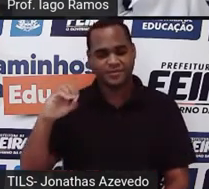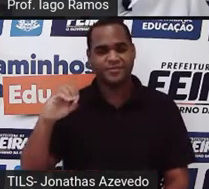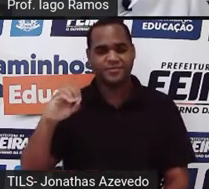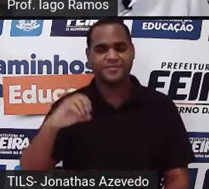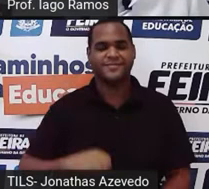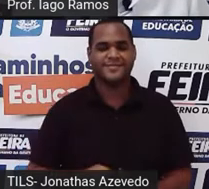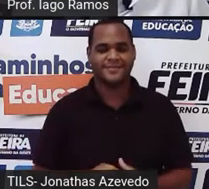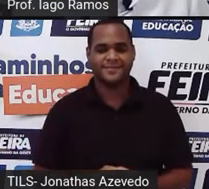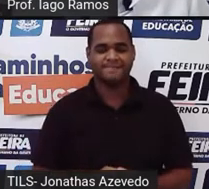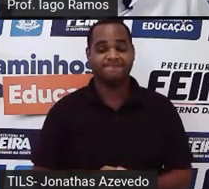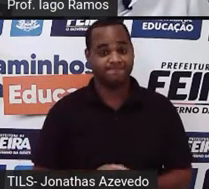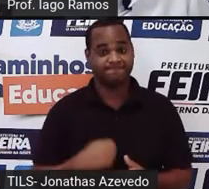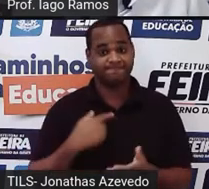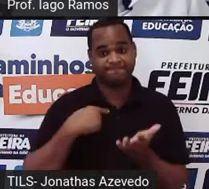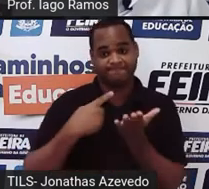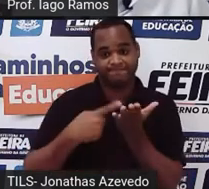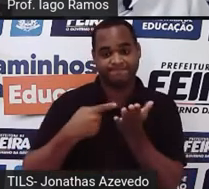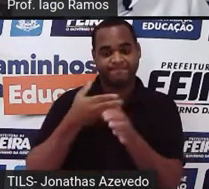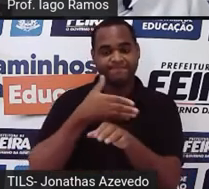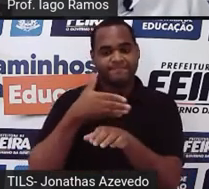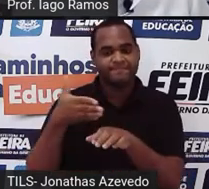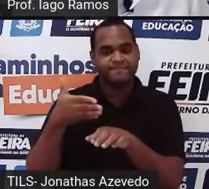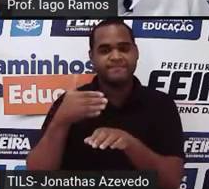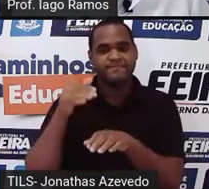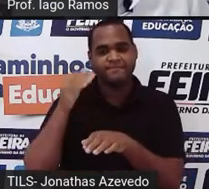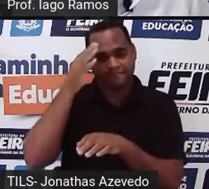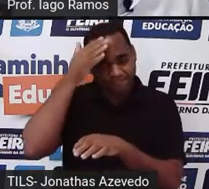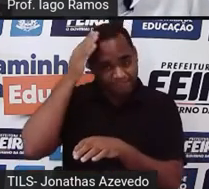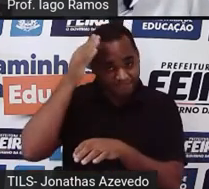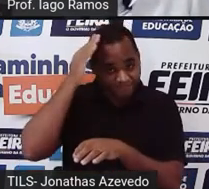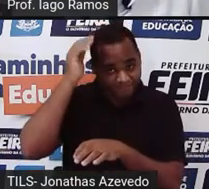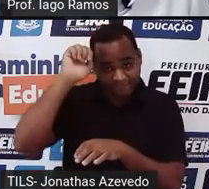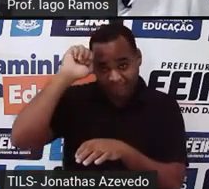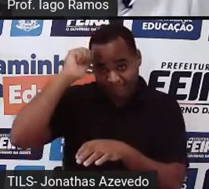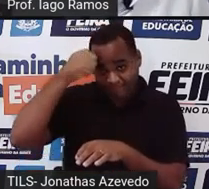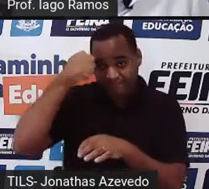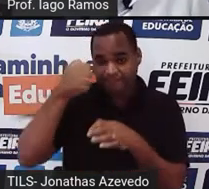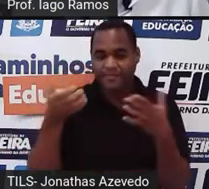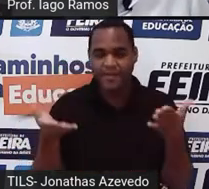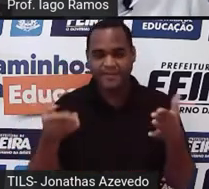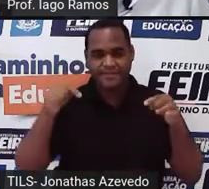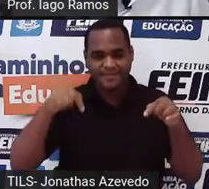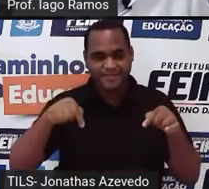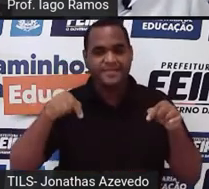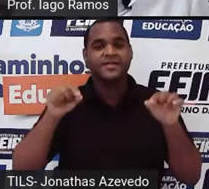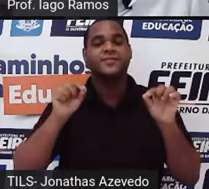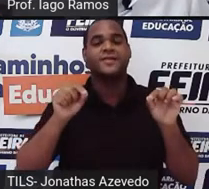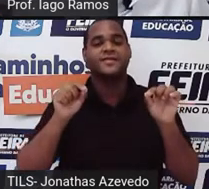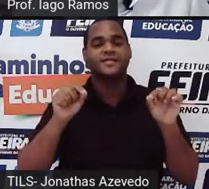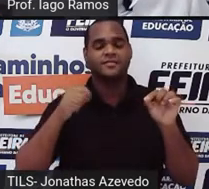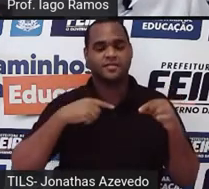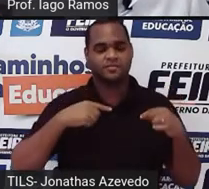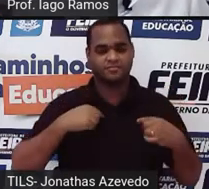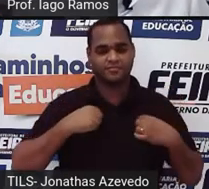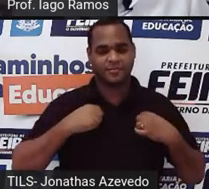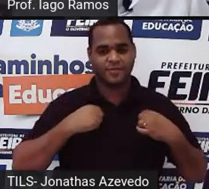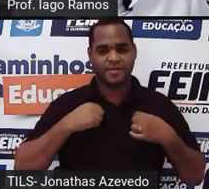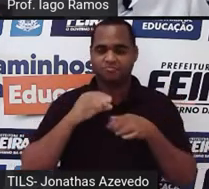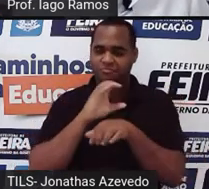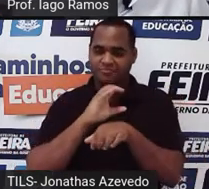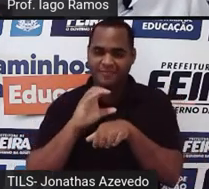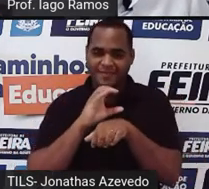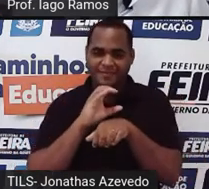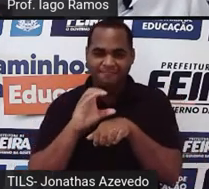Lima. Bom, eu tenho pele branca, cabelos pretos. Nesse momento aqui, eu visto uma camisa